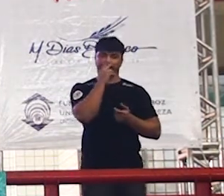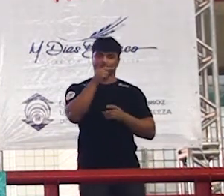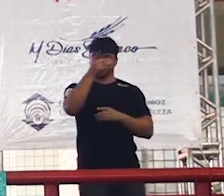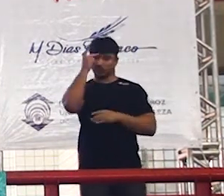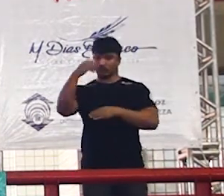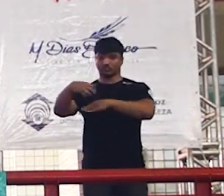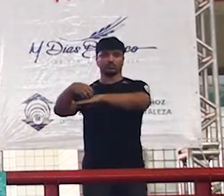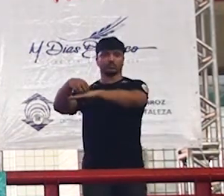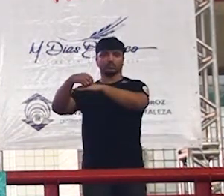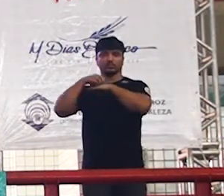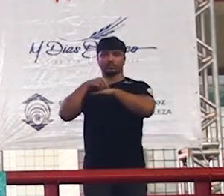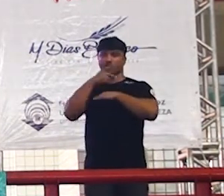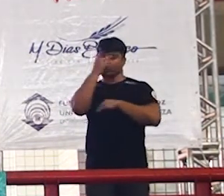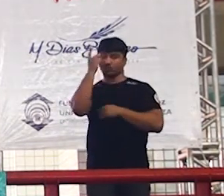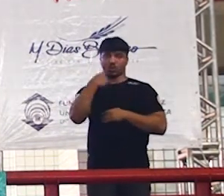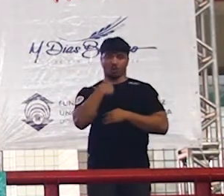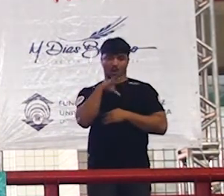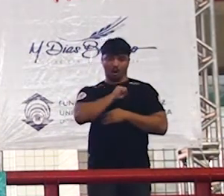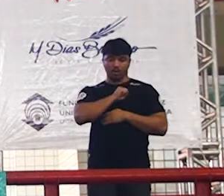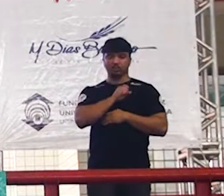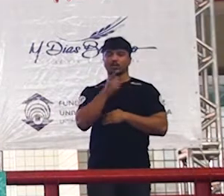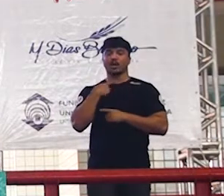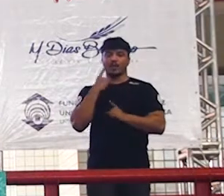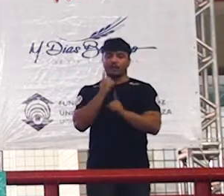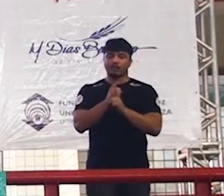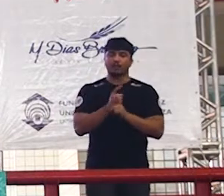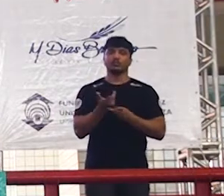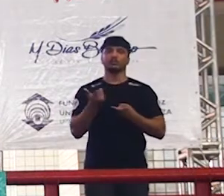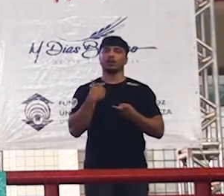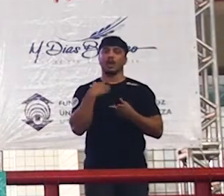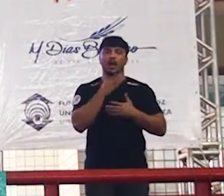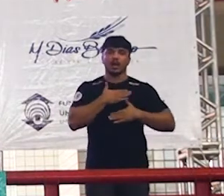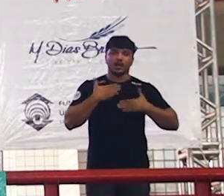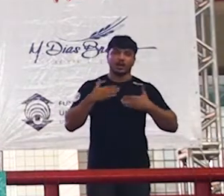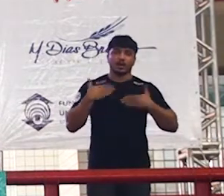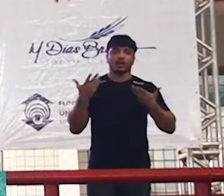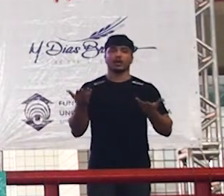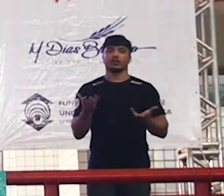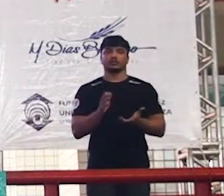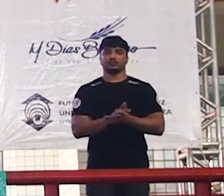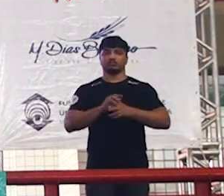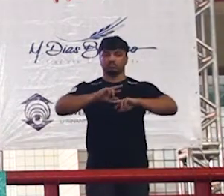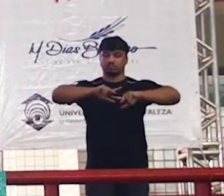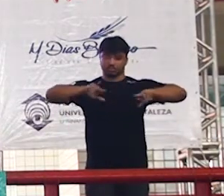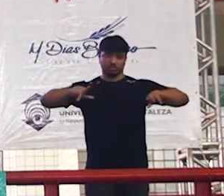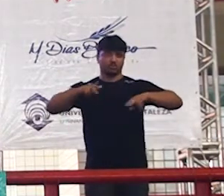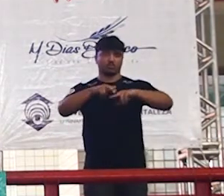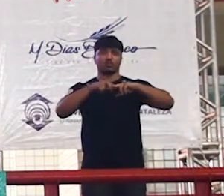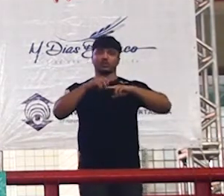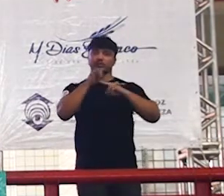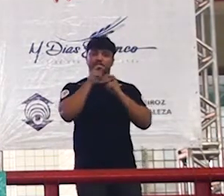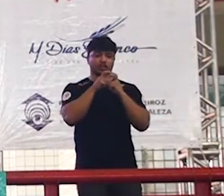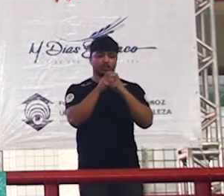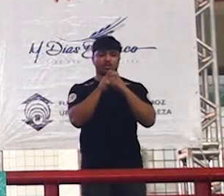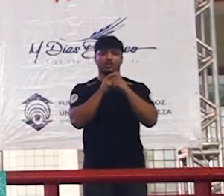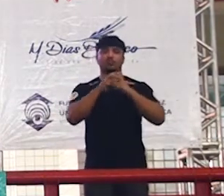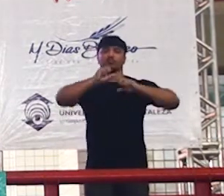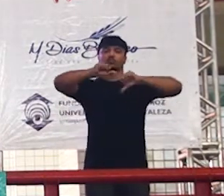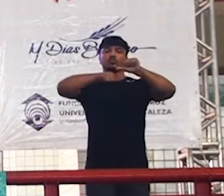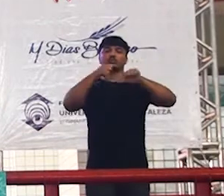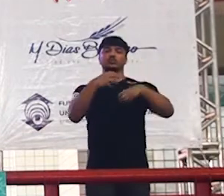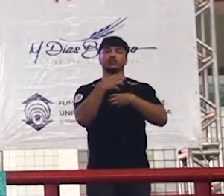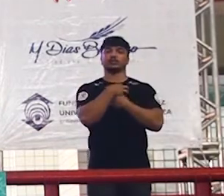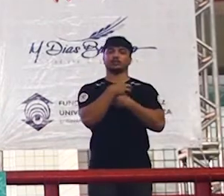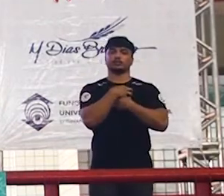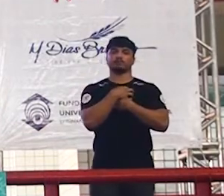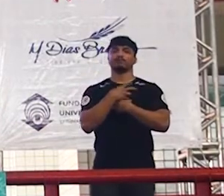de mim pessoas que eu amo, esse trem é reencontro, esse trem é alegria. Então o trem virou sentimento ao fazer